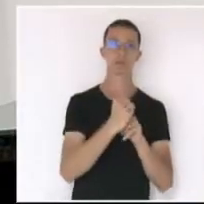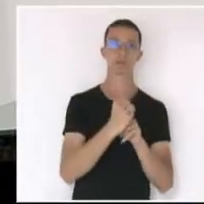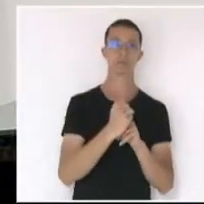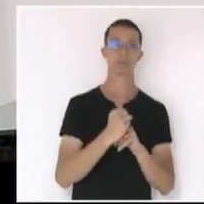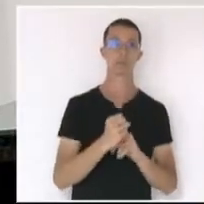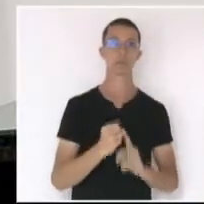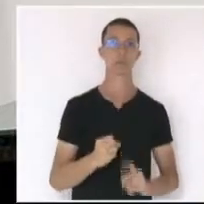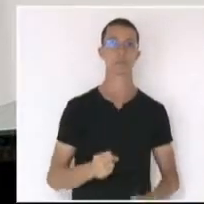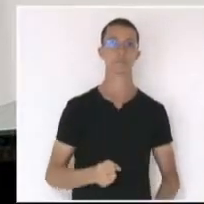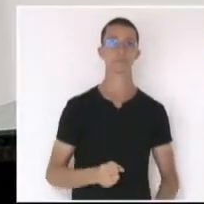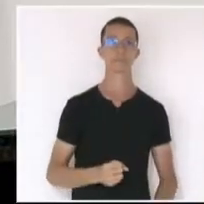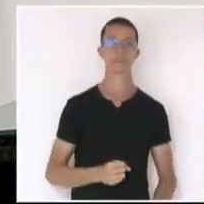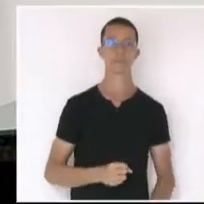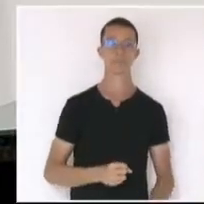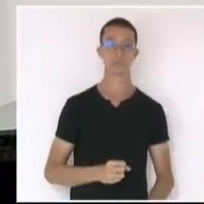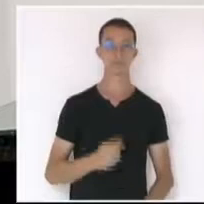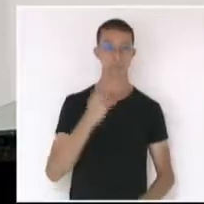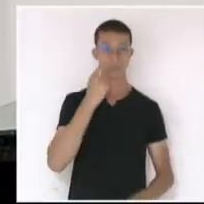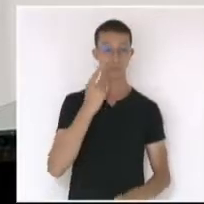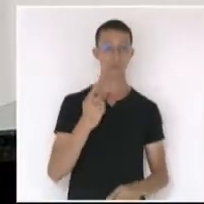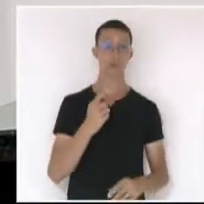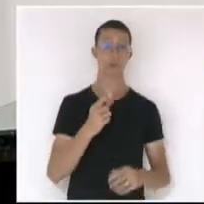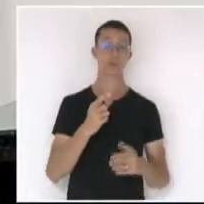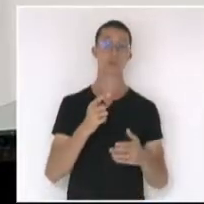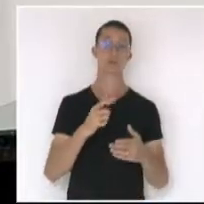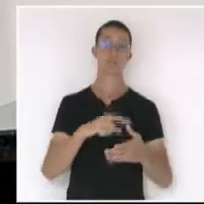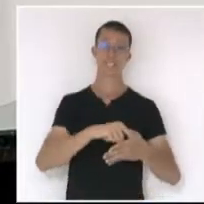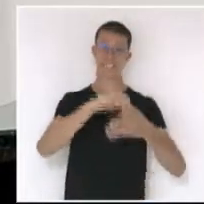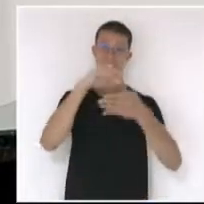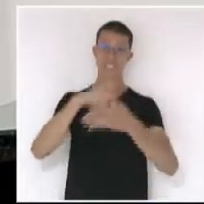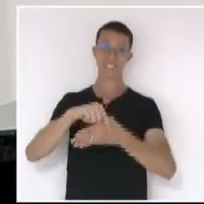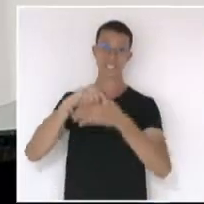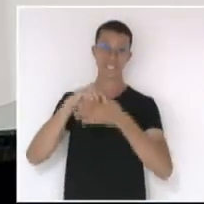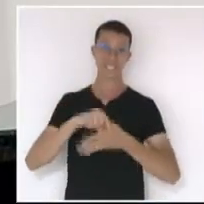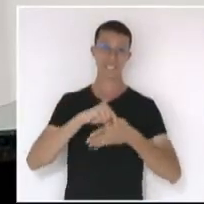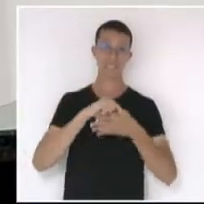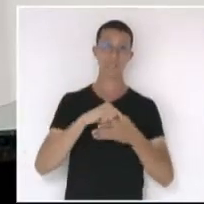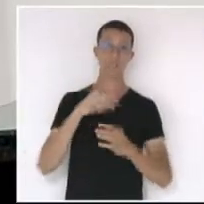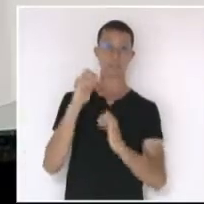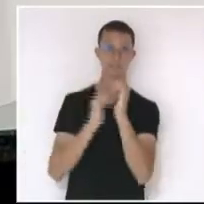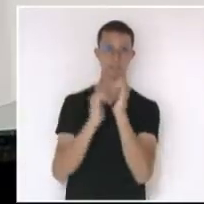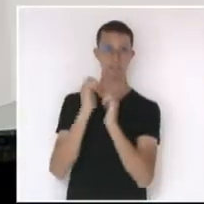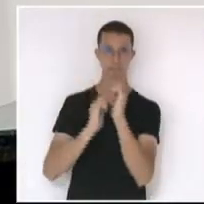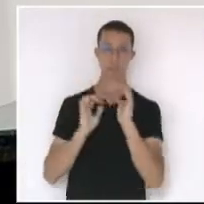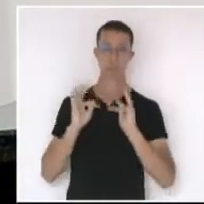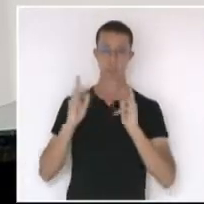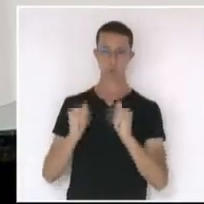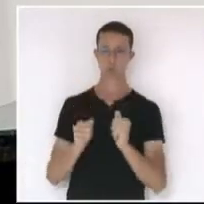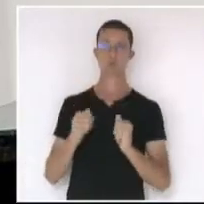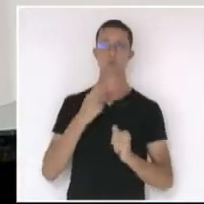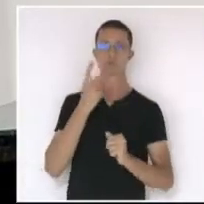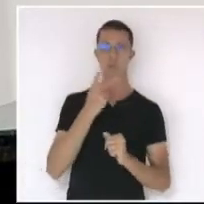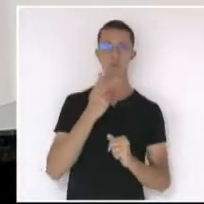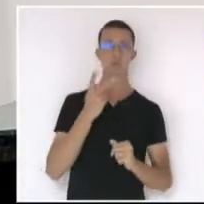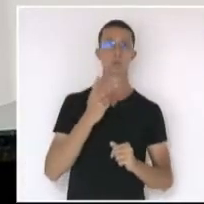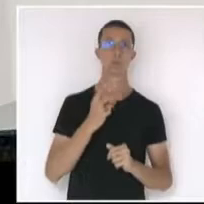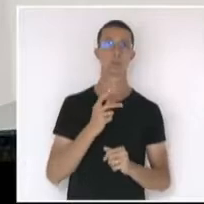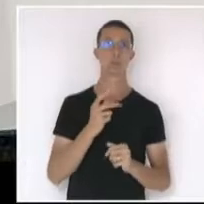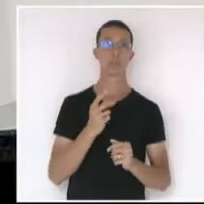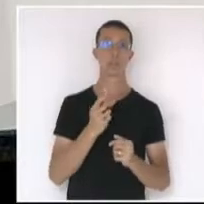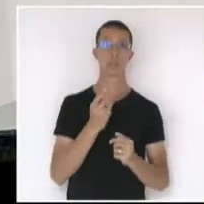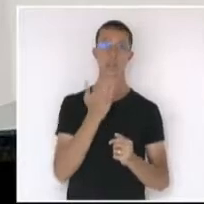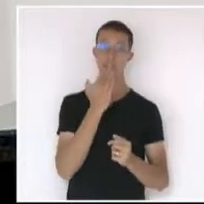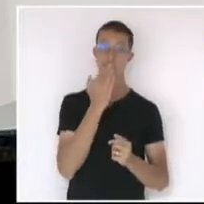diversa líderes a empresa que está agora em questão todos reconhecendo que os alimentos oferecidos